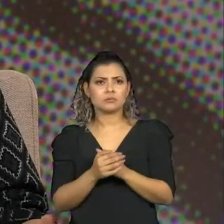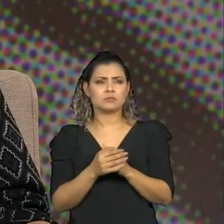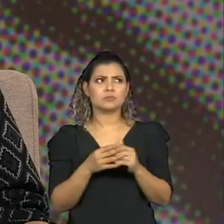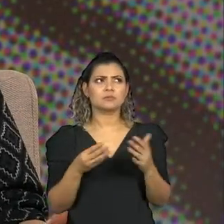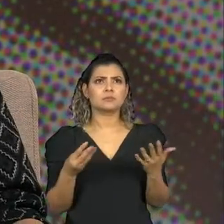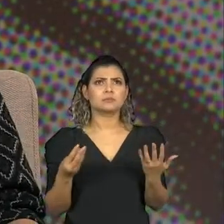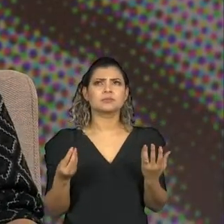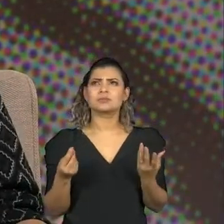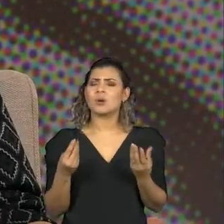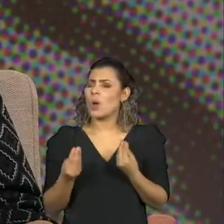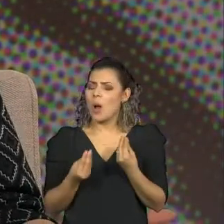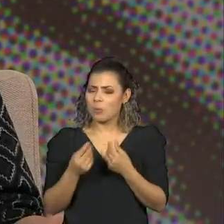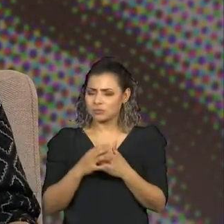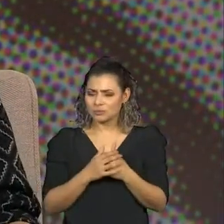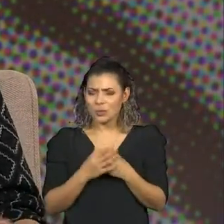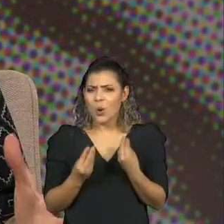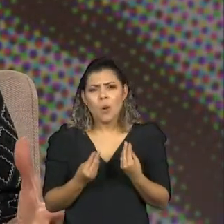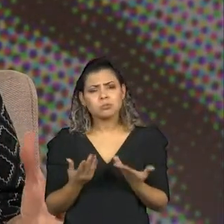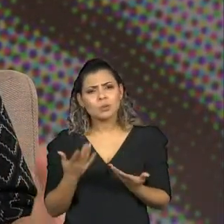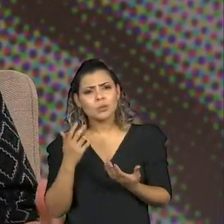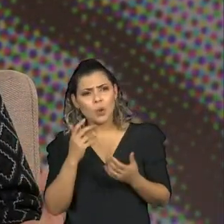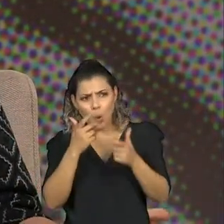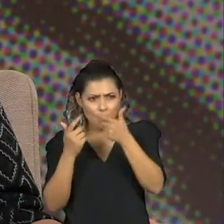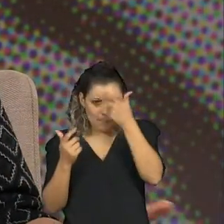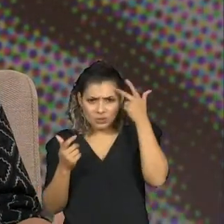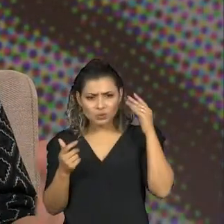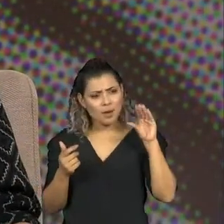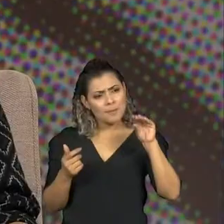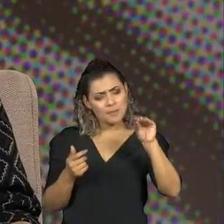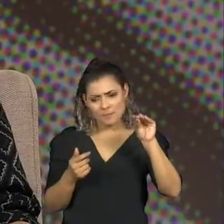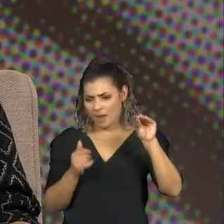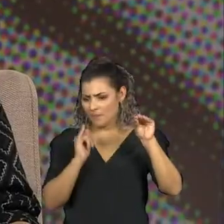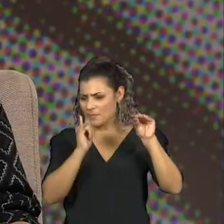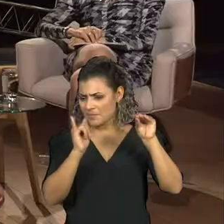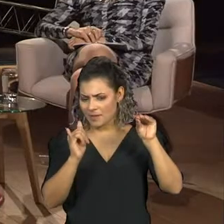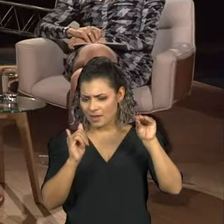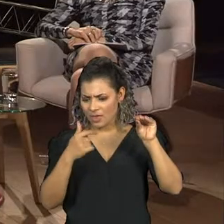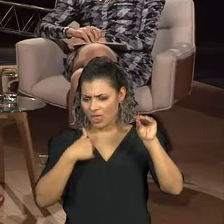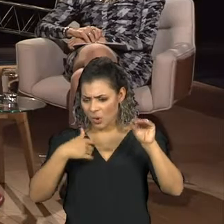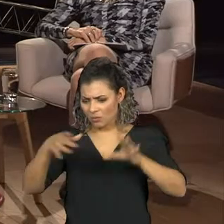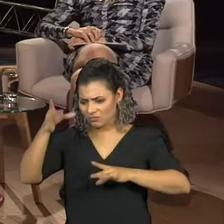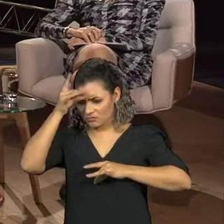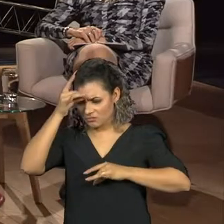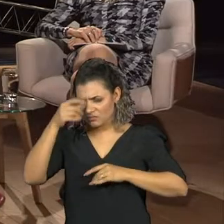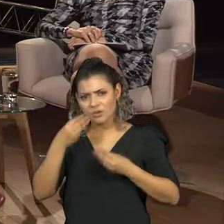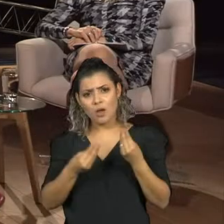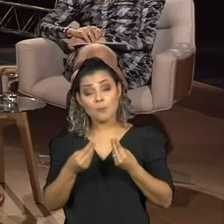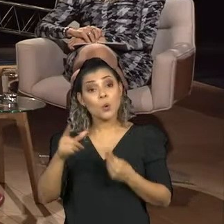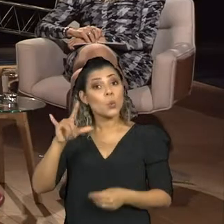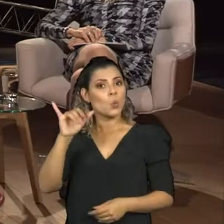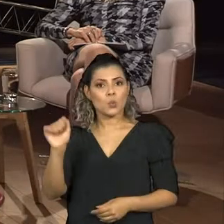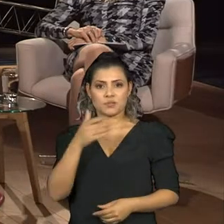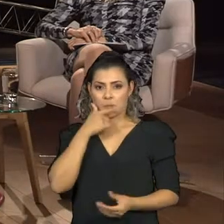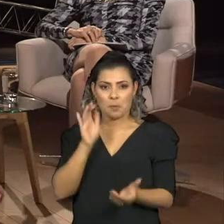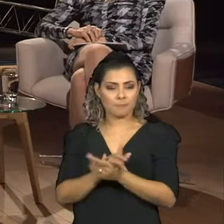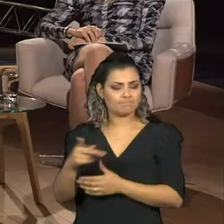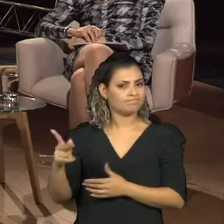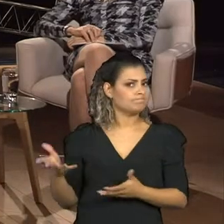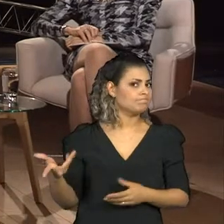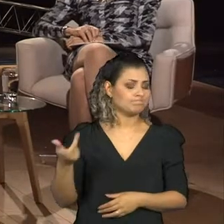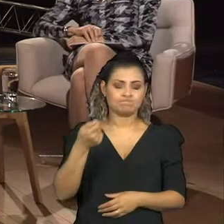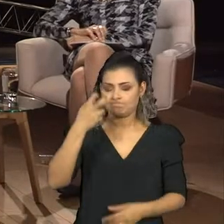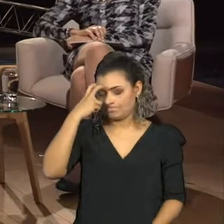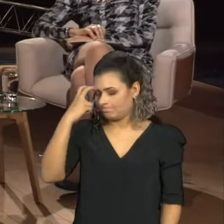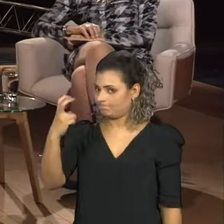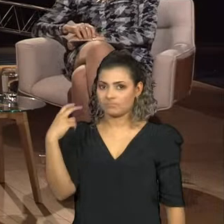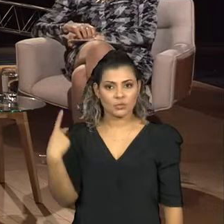Aí eu falei assim, mas Luiz, ele falou assim, o Luiz tem uma clareza, assim, que ele é incrível, né? Eu sei que eu sou suspeita para falar, mas